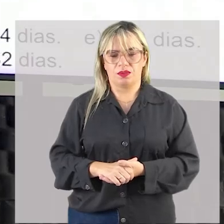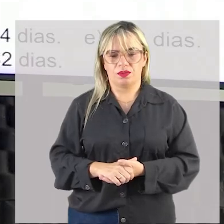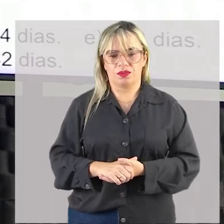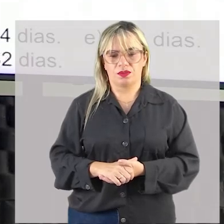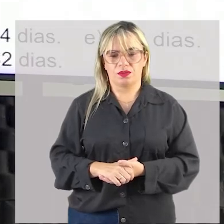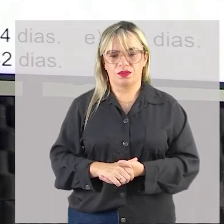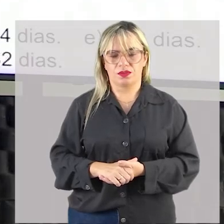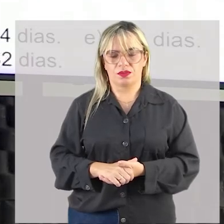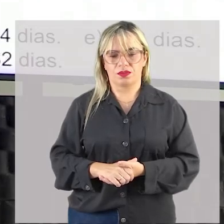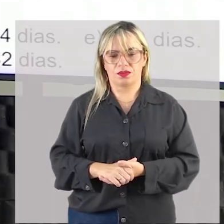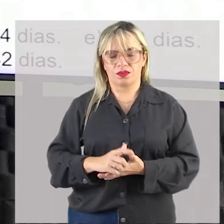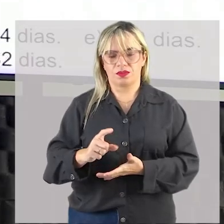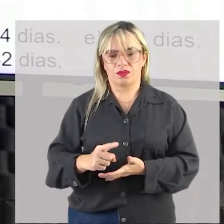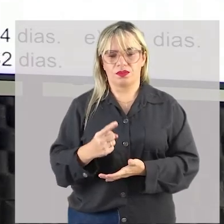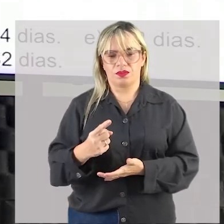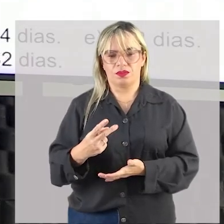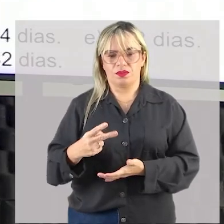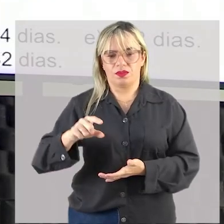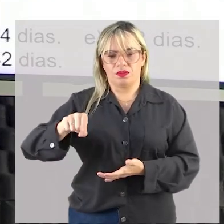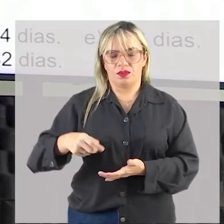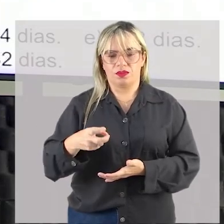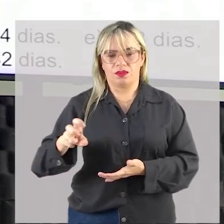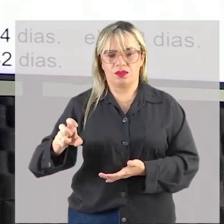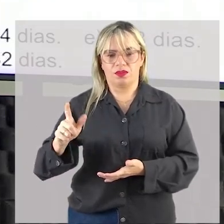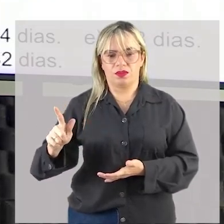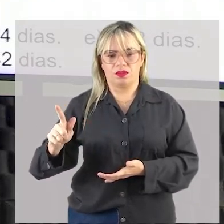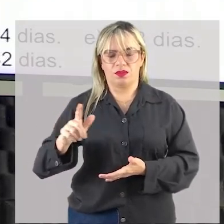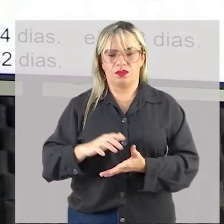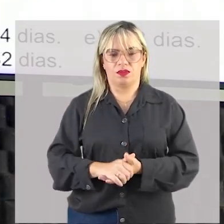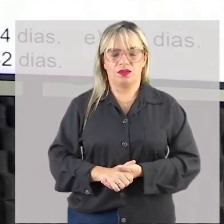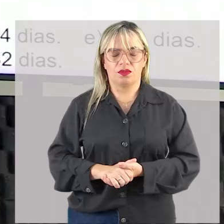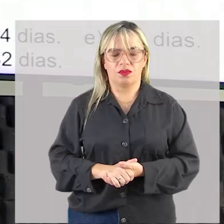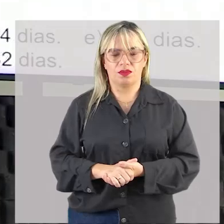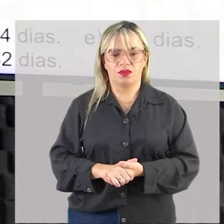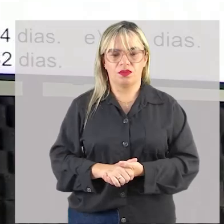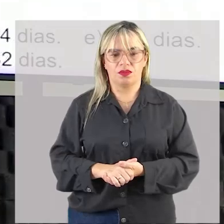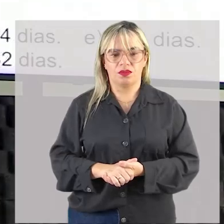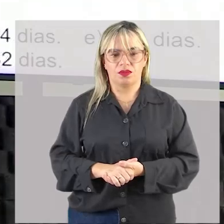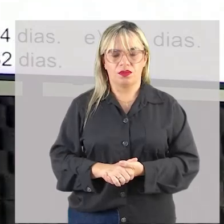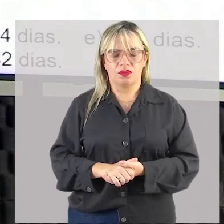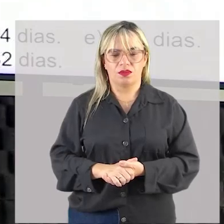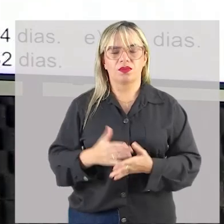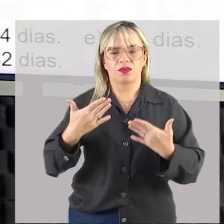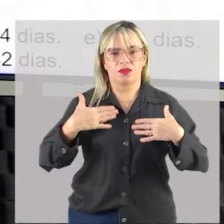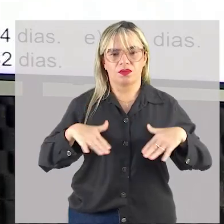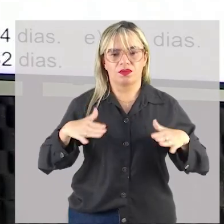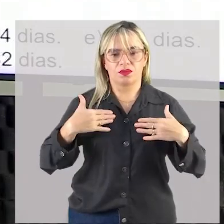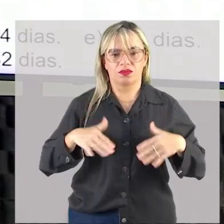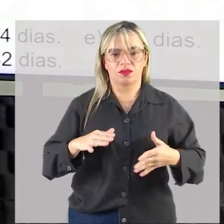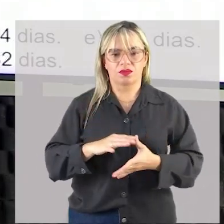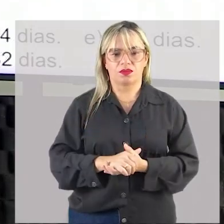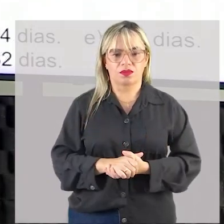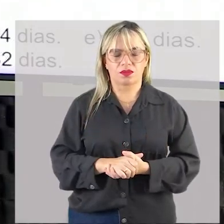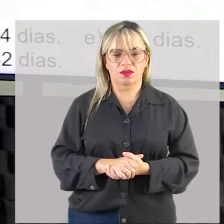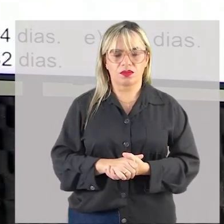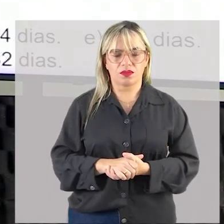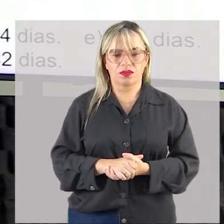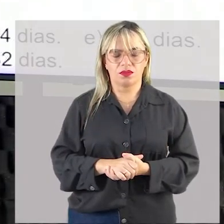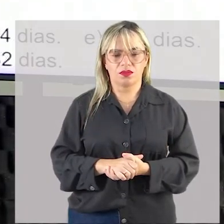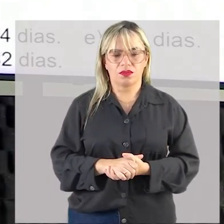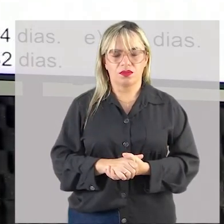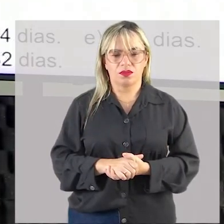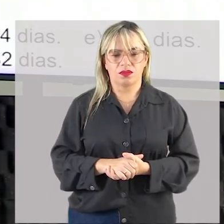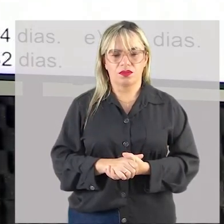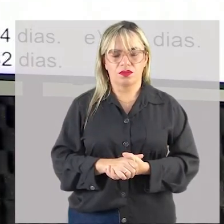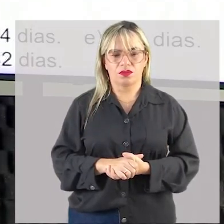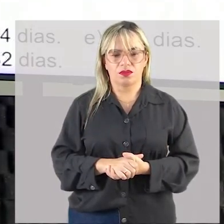Você tem 12,5 gramas. Tranquilo? E esse tempo